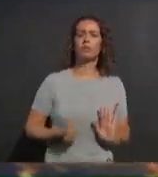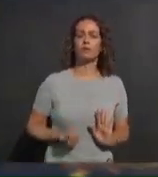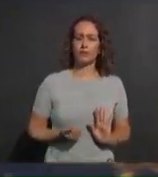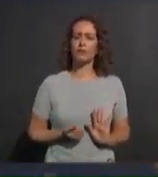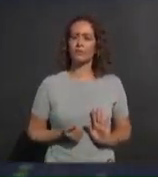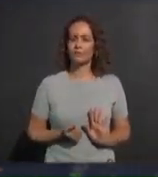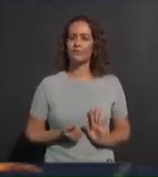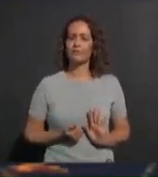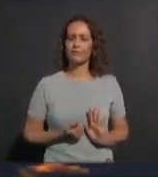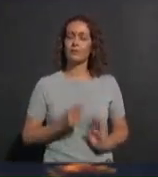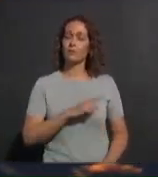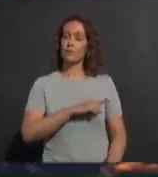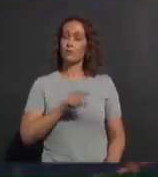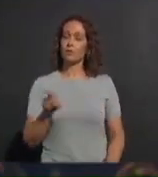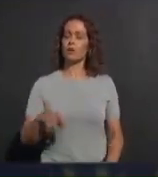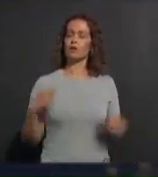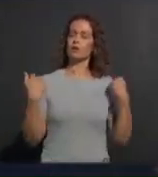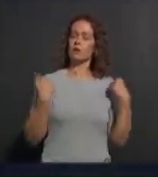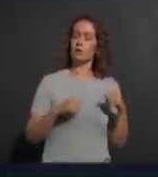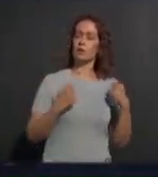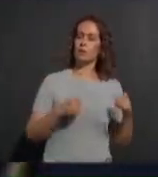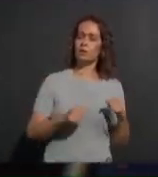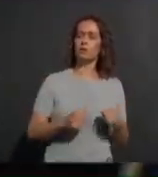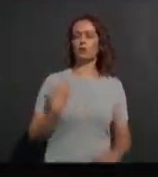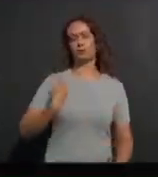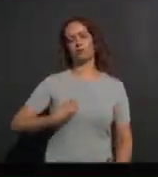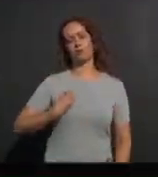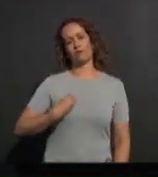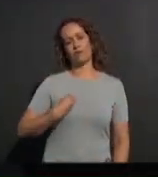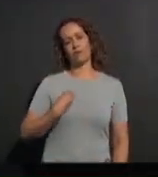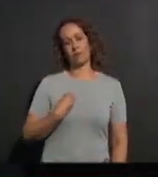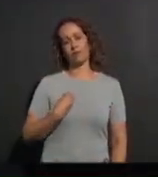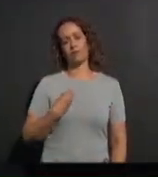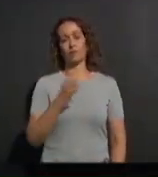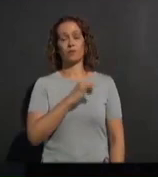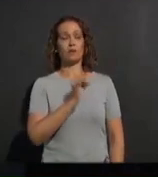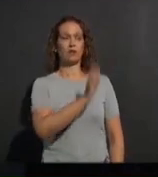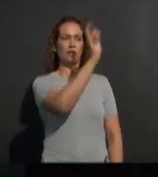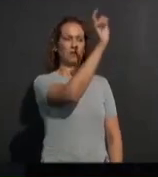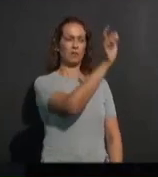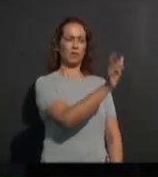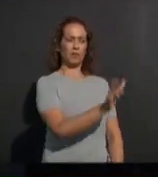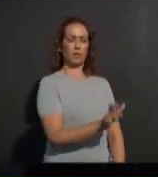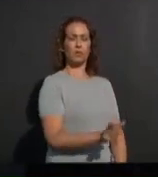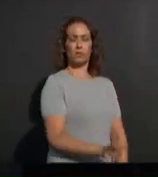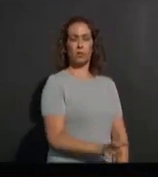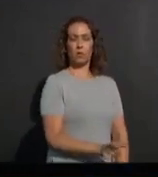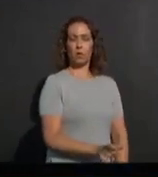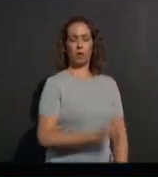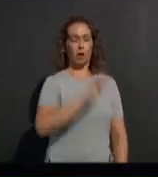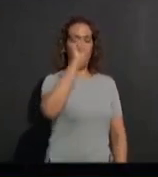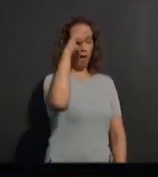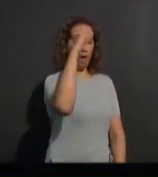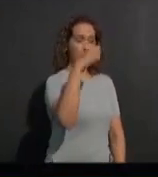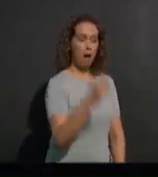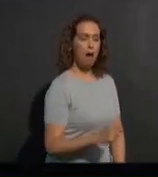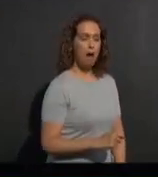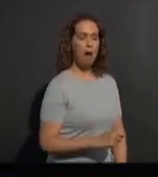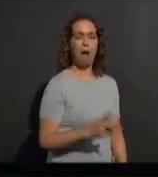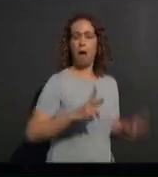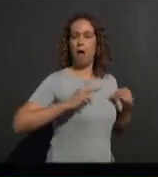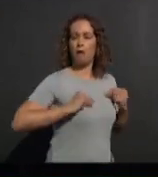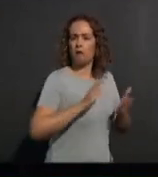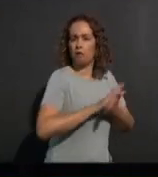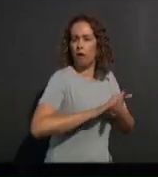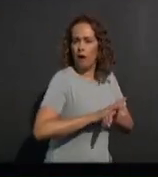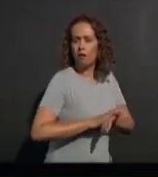Mas não viva uma desonra por alguém, porque essa pessoa tem uma desonra por você. Eu me lembro de uma pessoa que não gosta de mim até hoje,